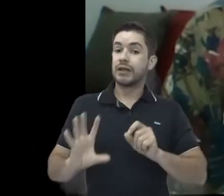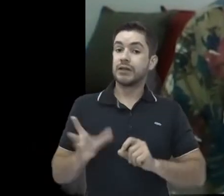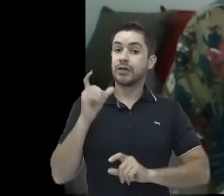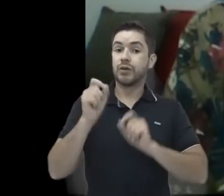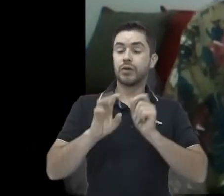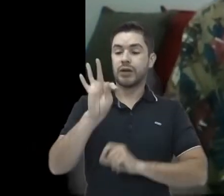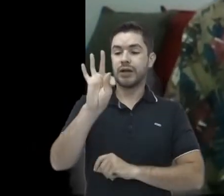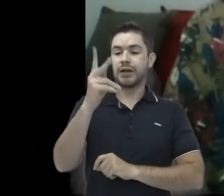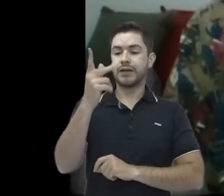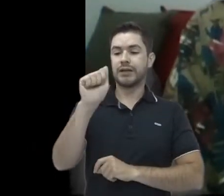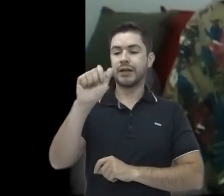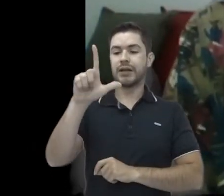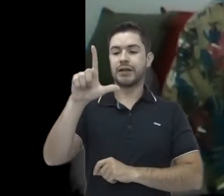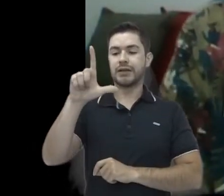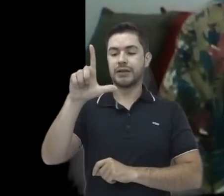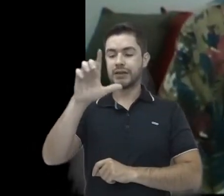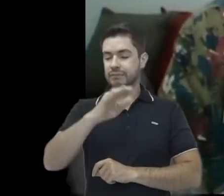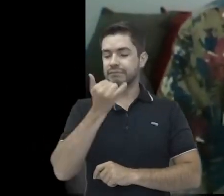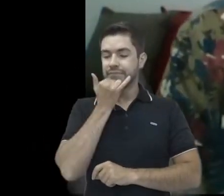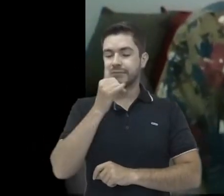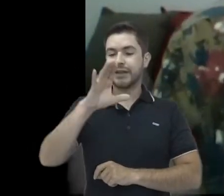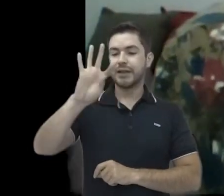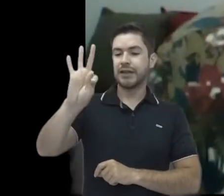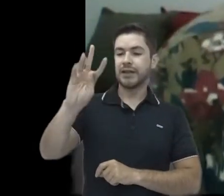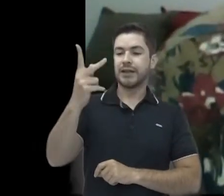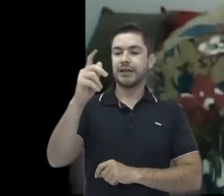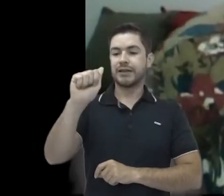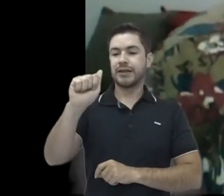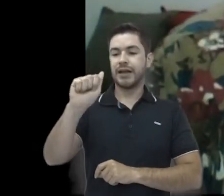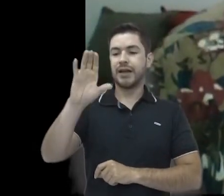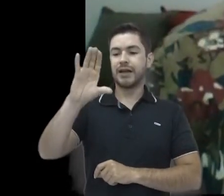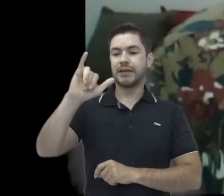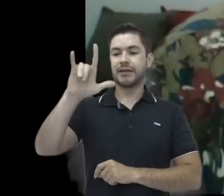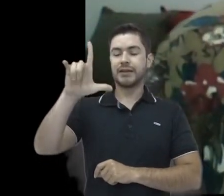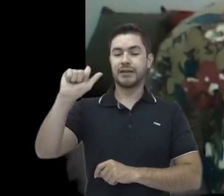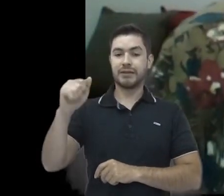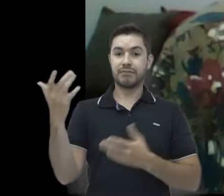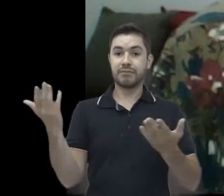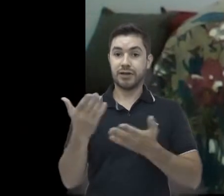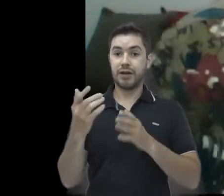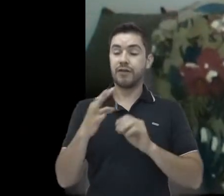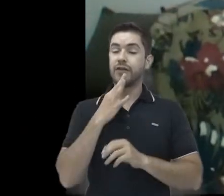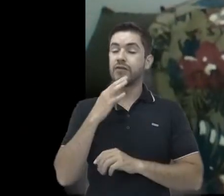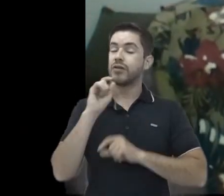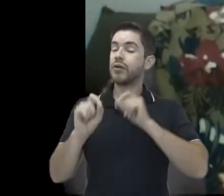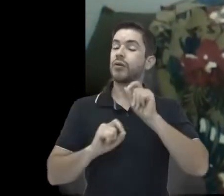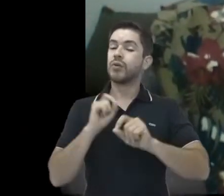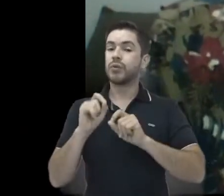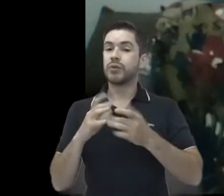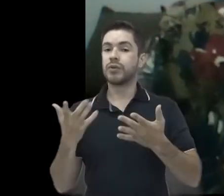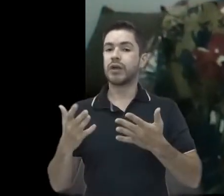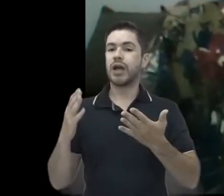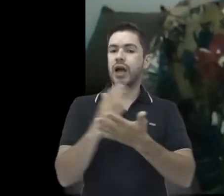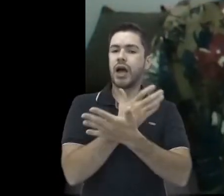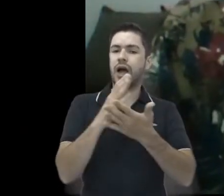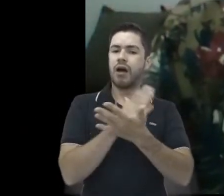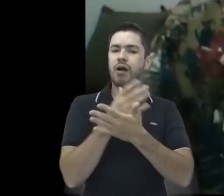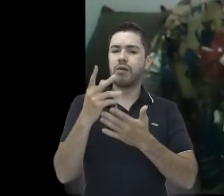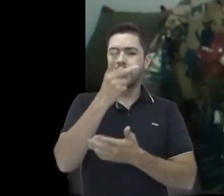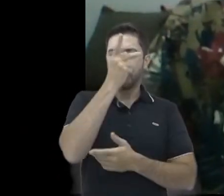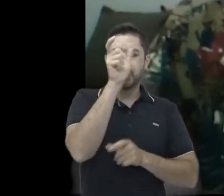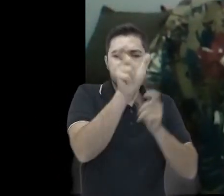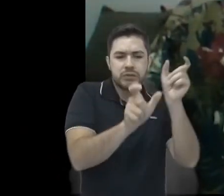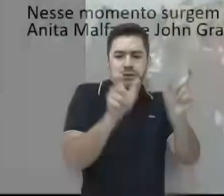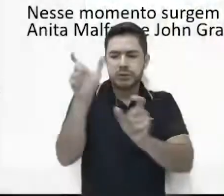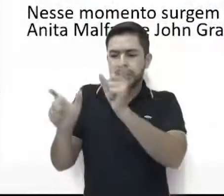Tarsila do Amaral, de Cavalcante. E agora nós iremos conhecer um pouco desses artistas, a